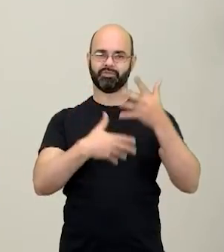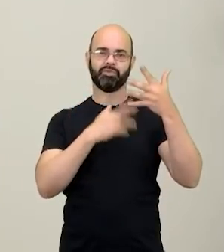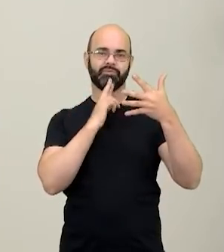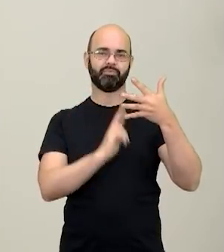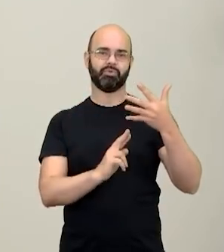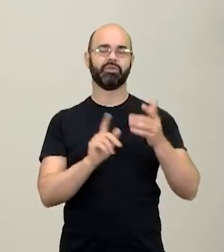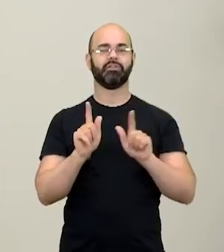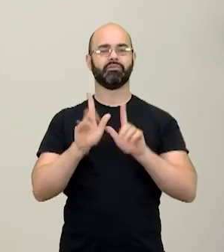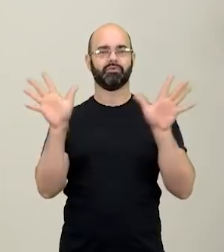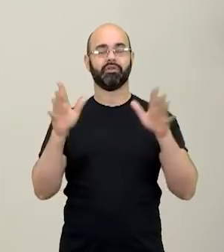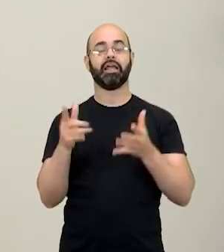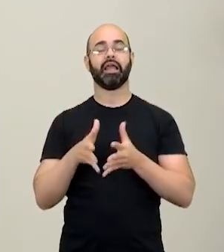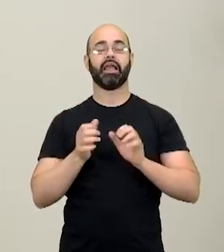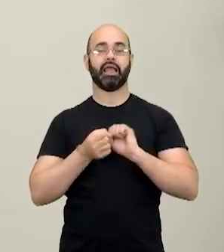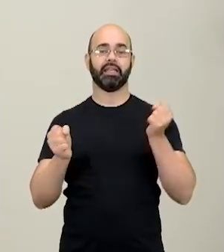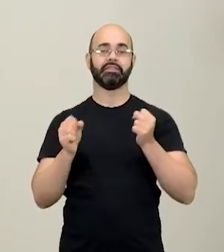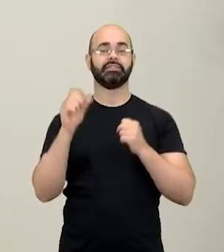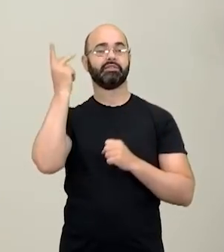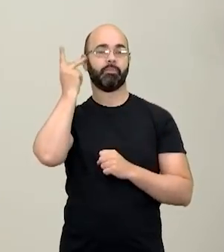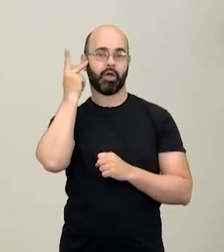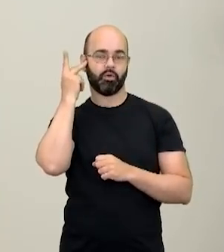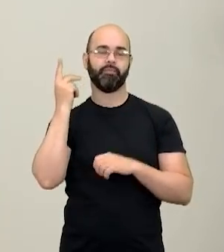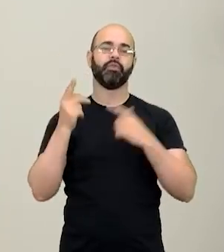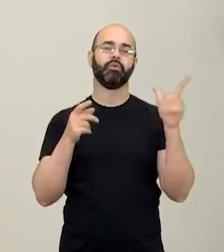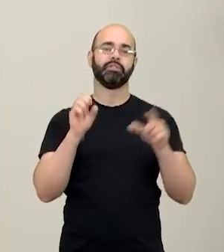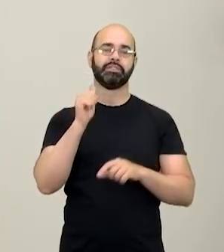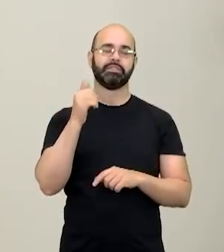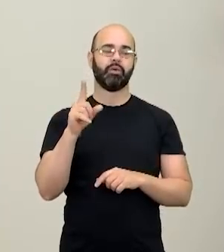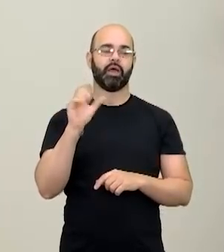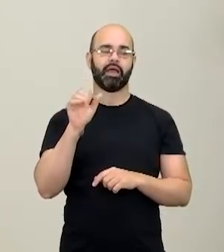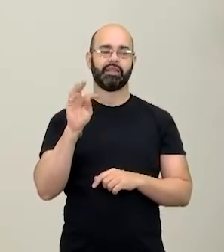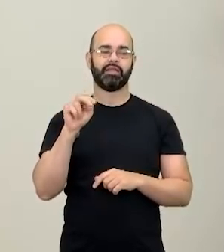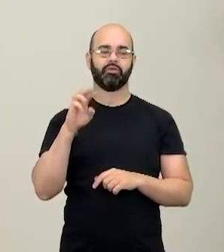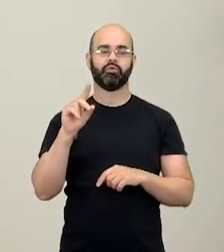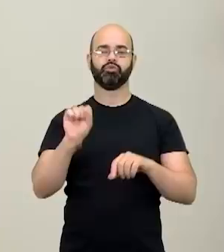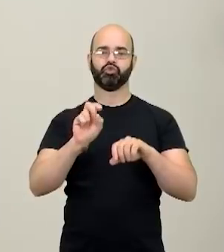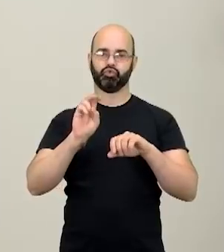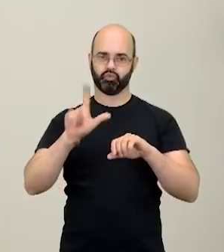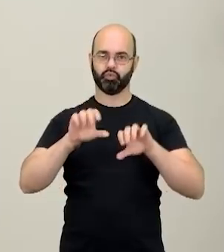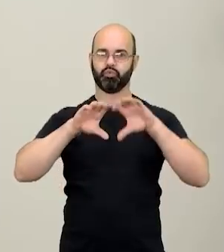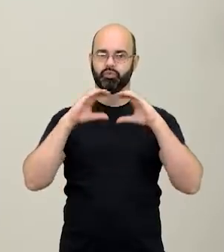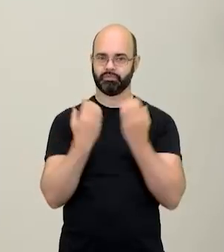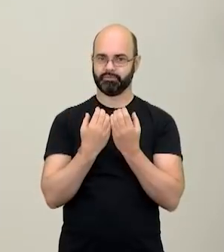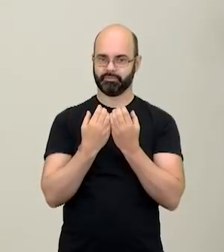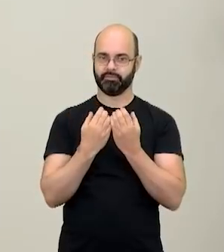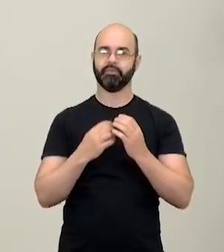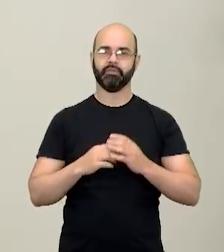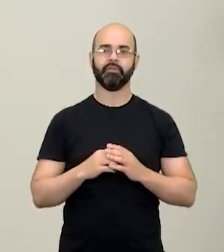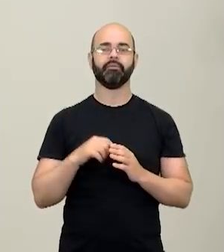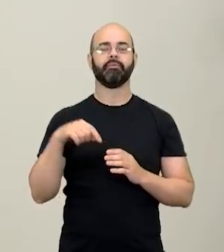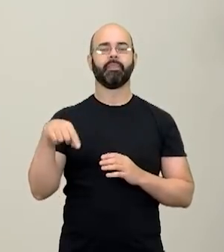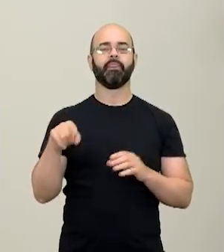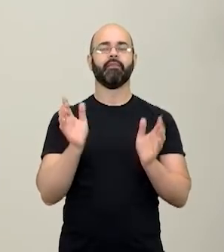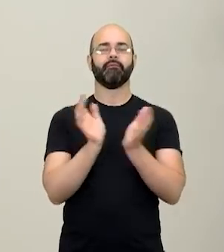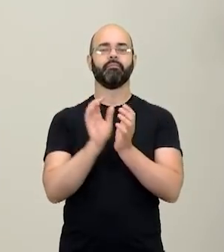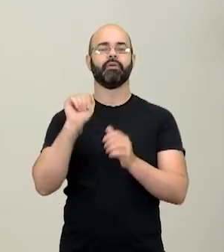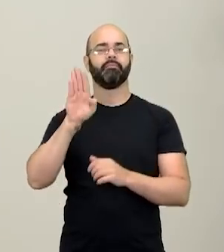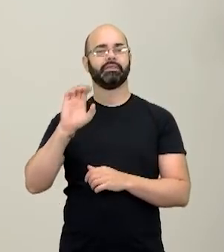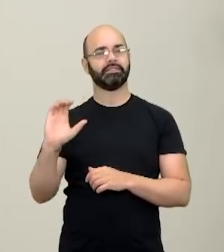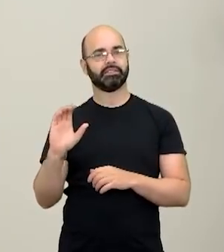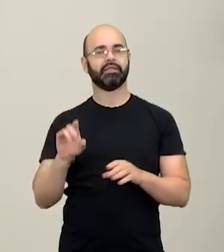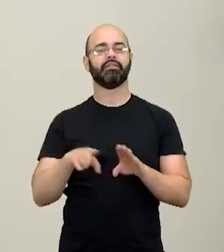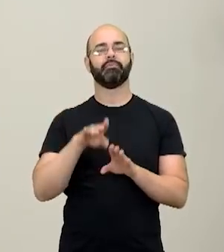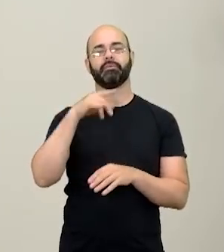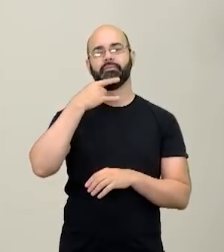né? A Grande São Paulo. Temos São Caetano do Sul, região metropolitana de São Paulo. Muitos aqui do ABC, né? Tem